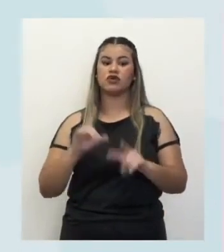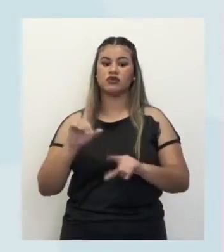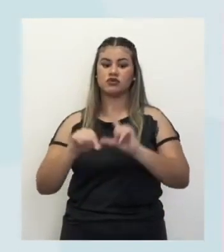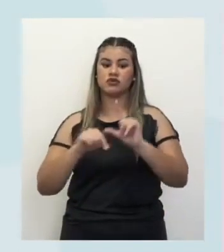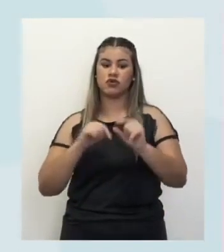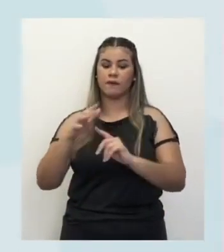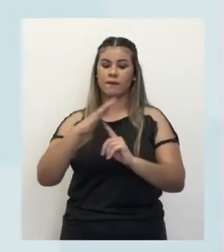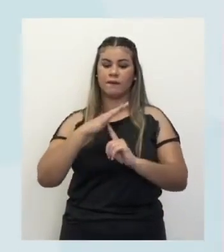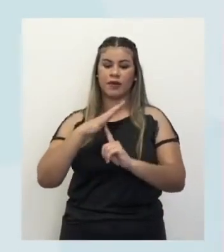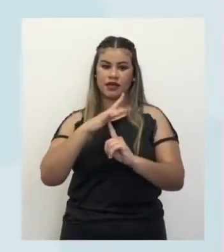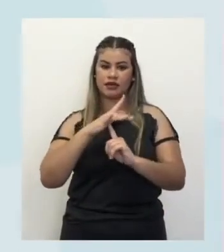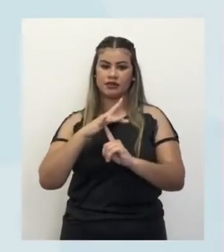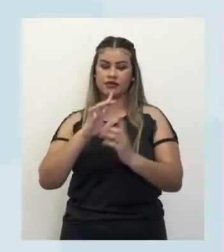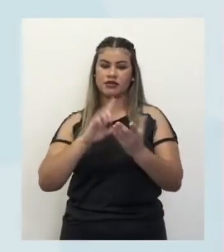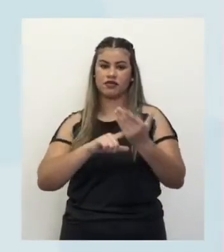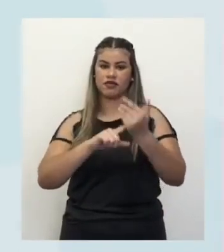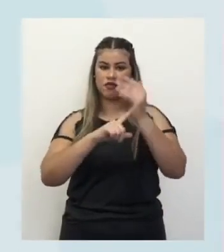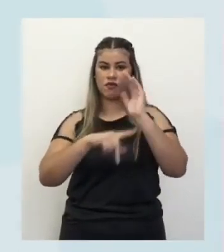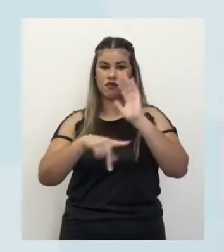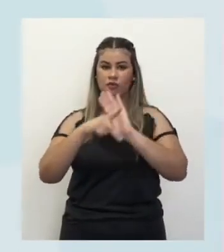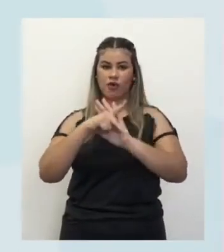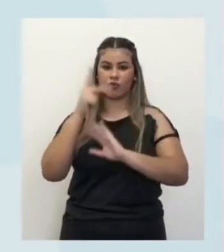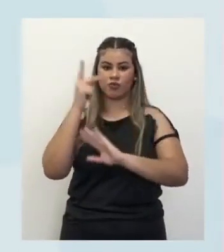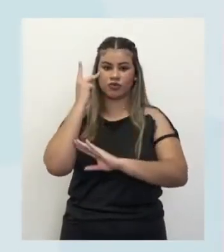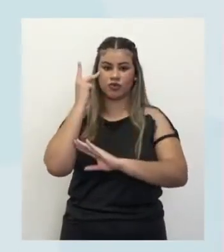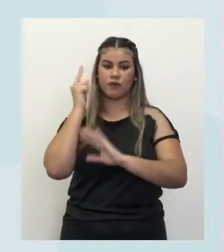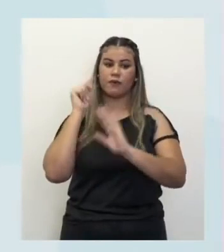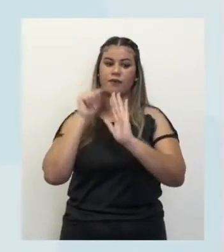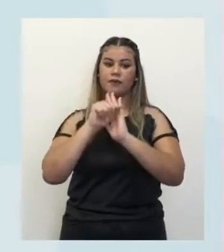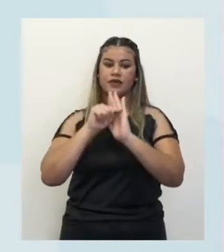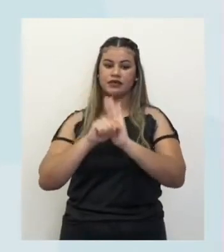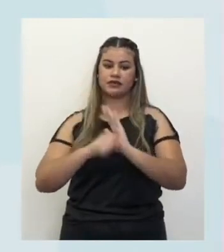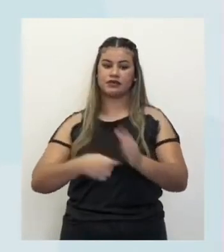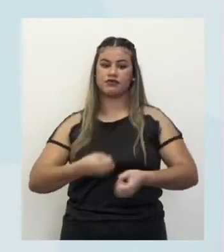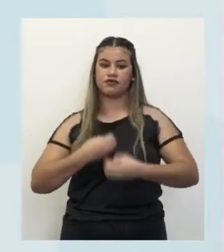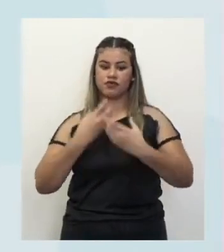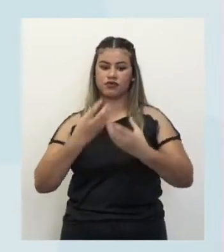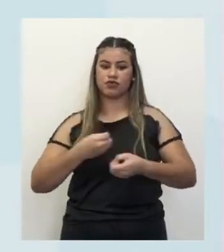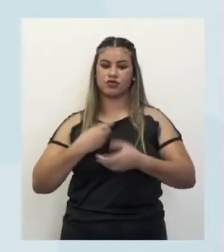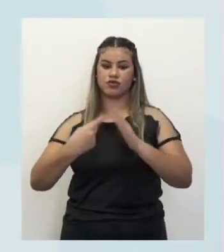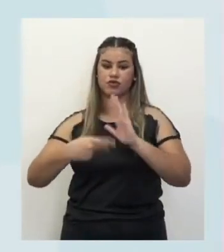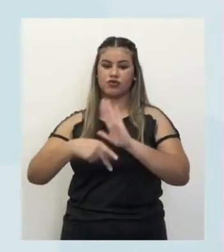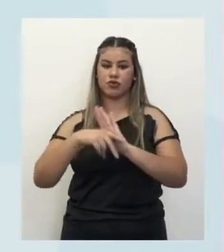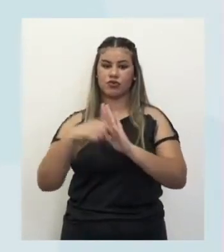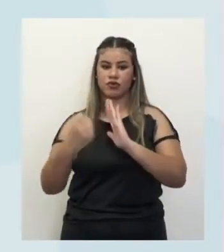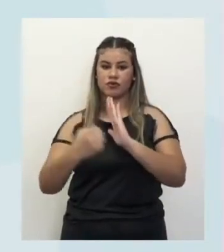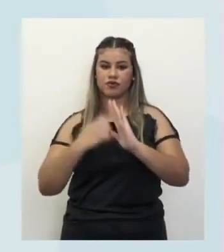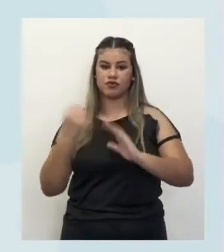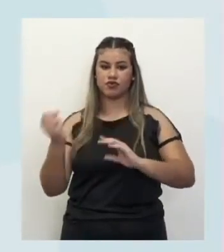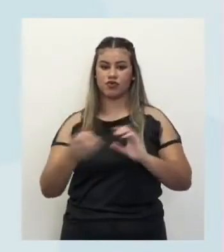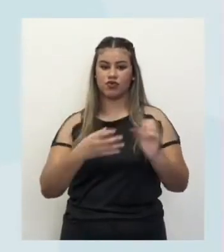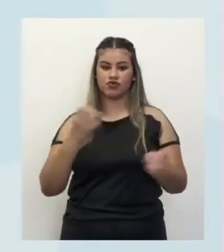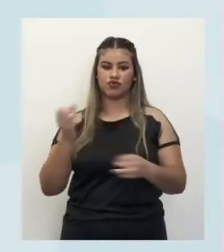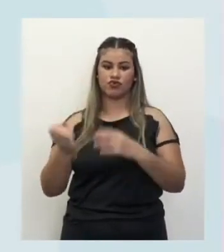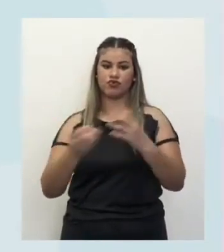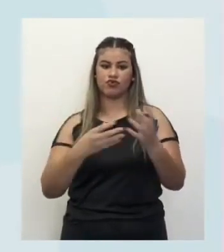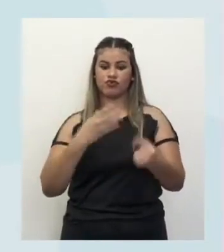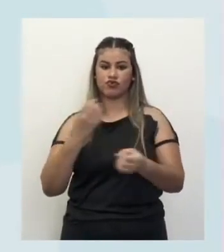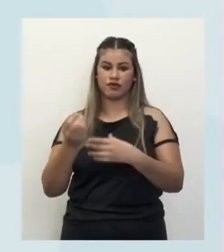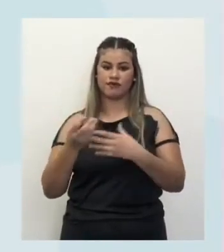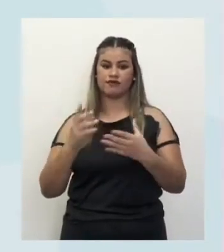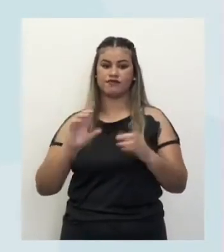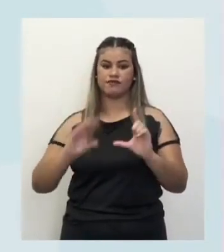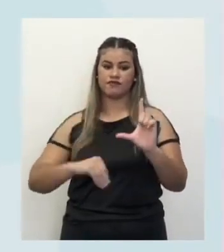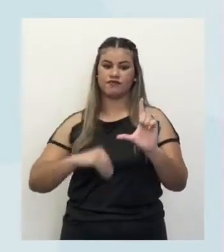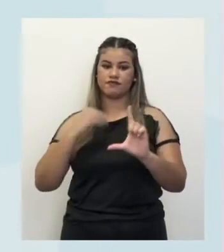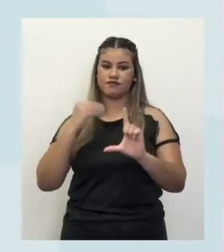parque tecnológico do estado de São Paulo e pesquise dados e informações sobre as empresas e as inovações. Compartilhe aí nas